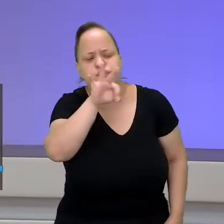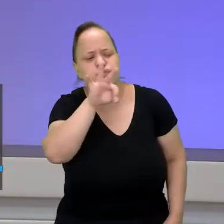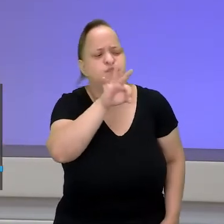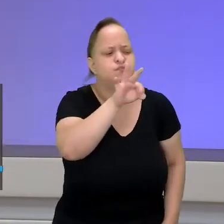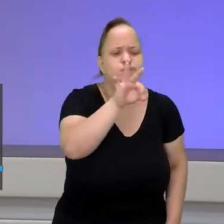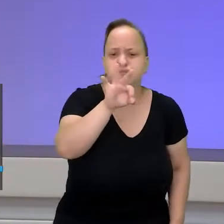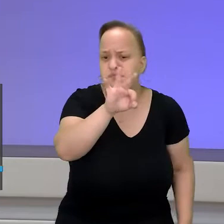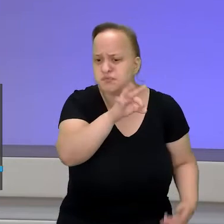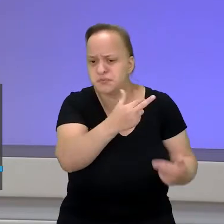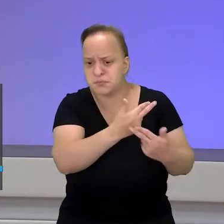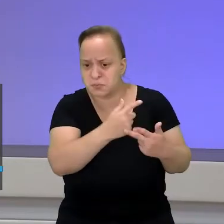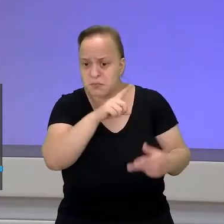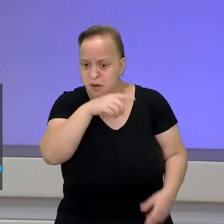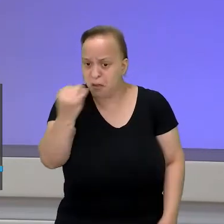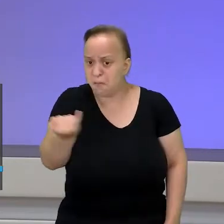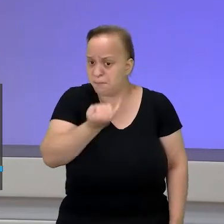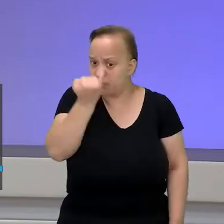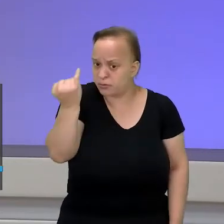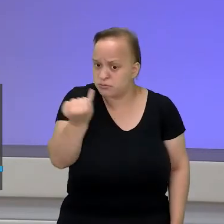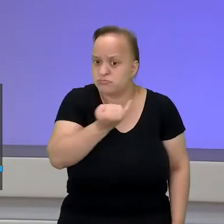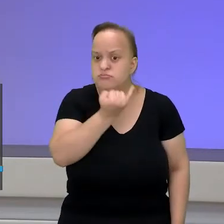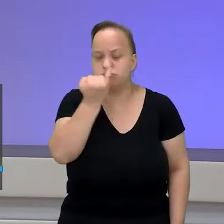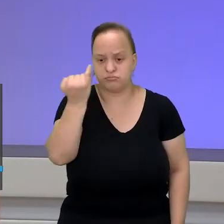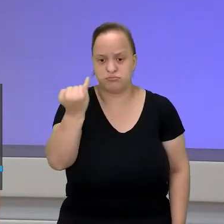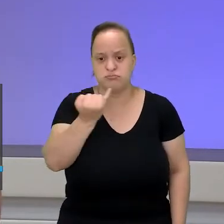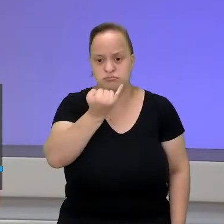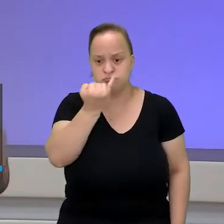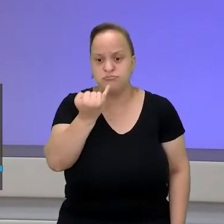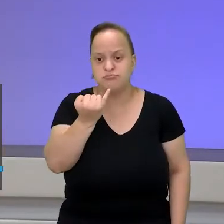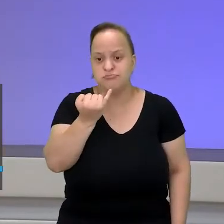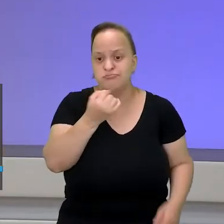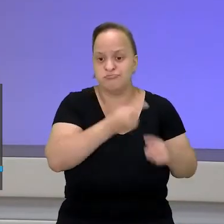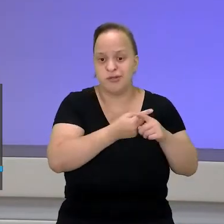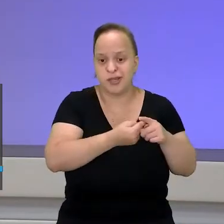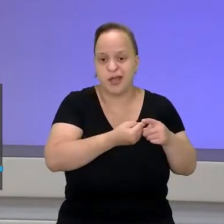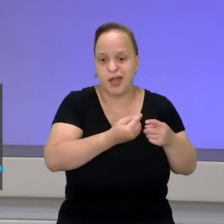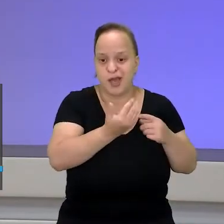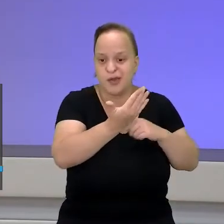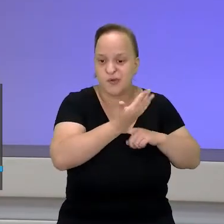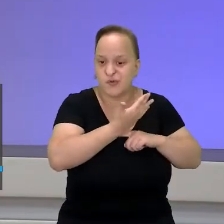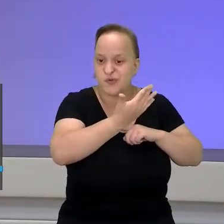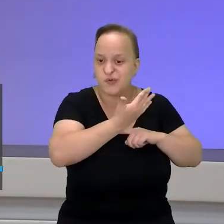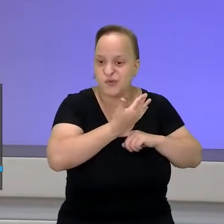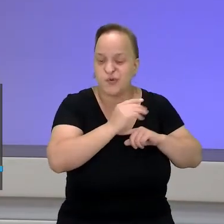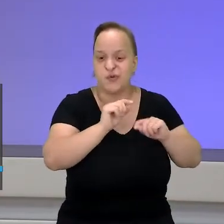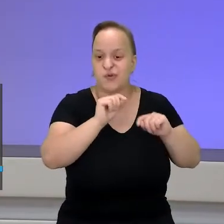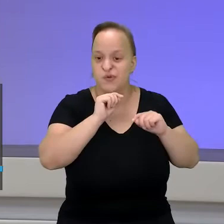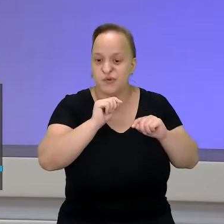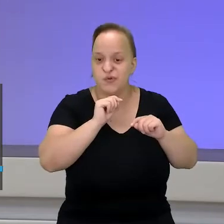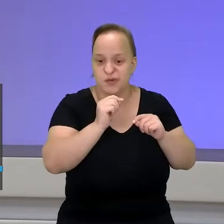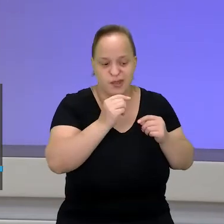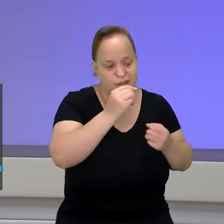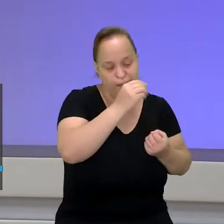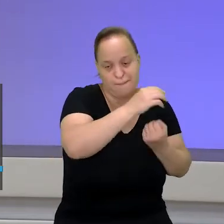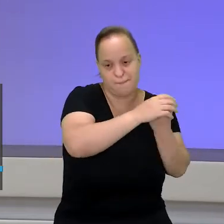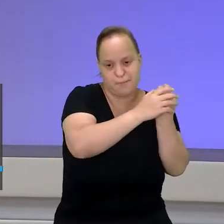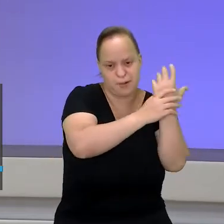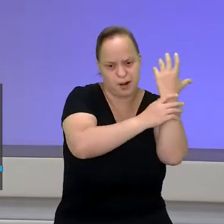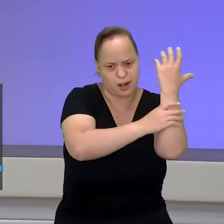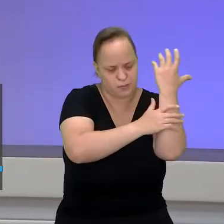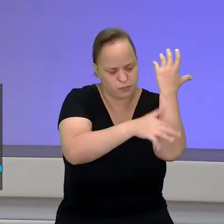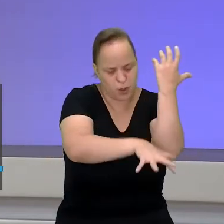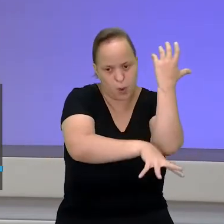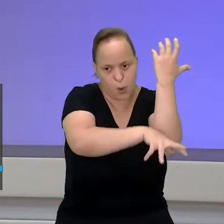são importantes ali para que nutrem e ajudam, inclusive, a planta a obter nutrientes do solo, né?